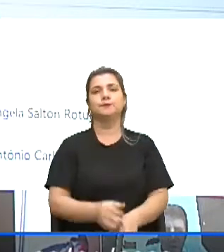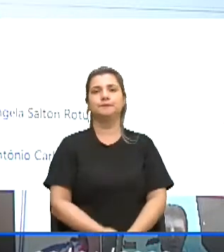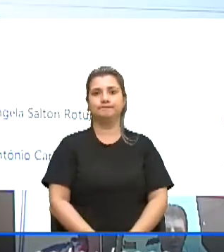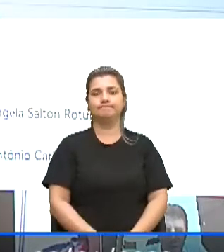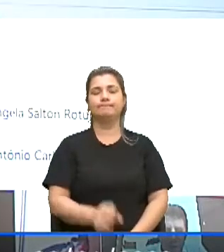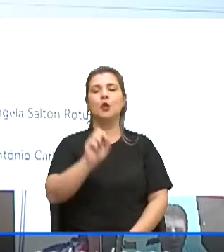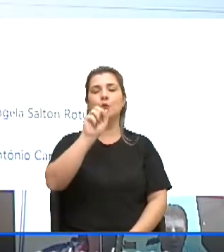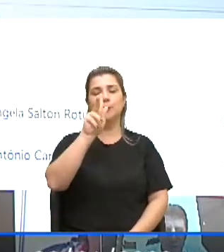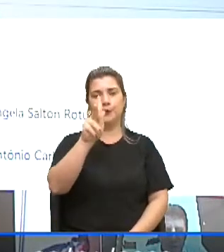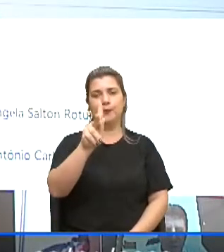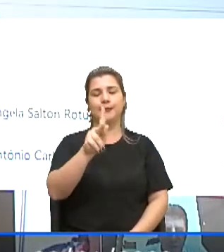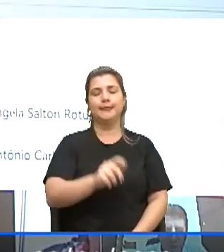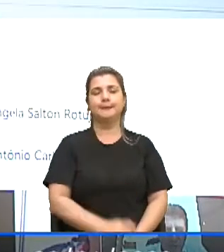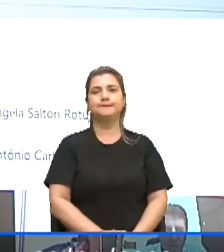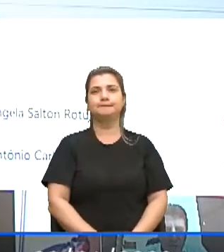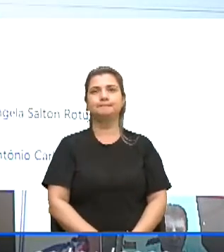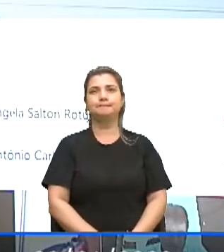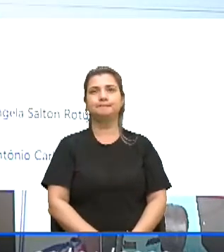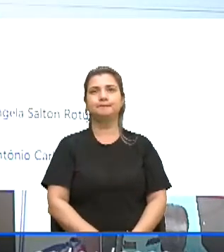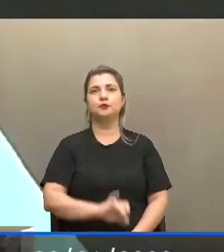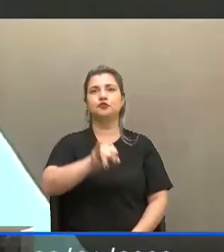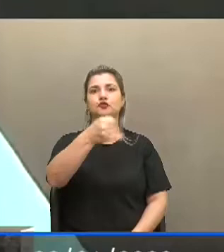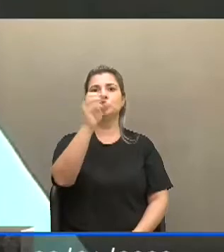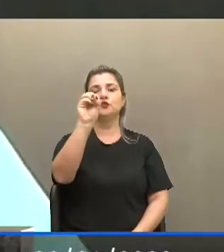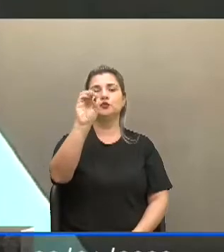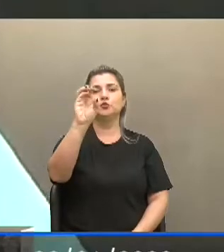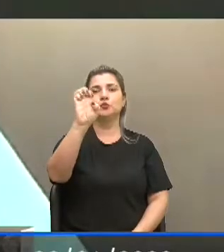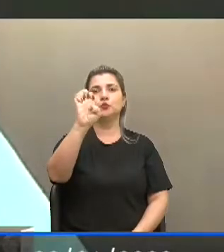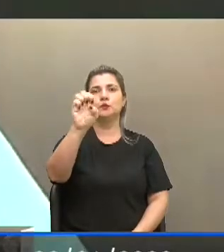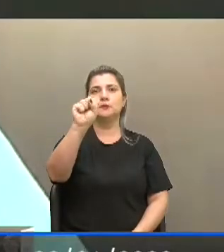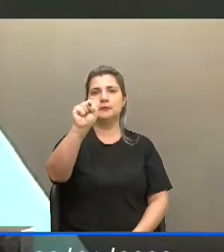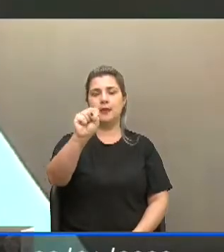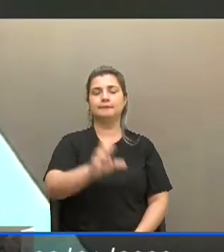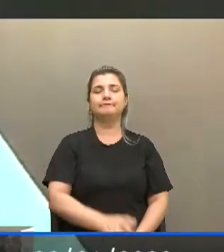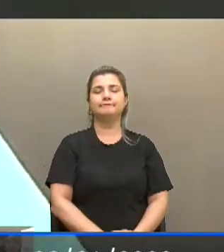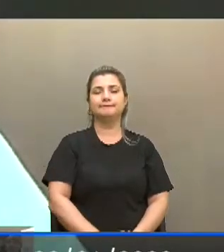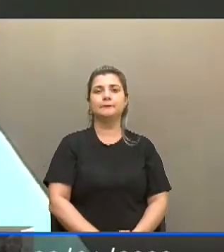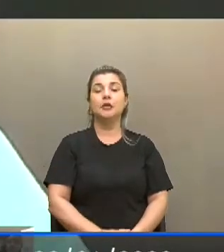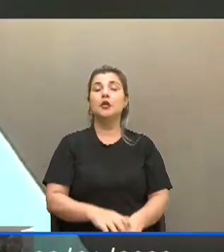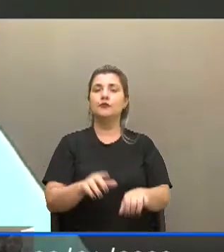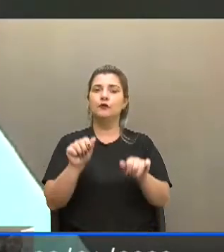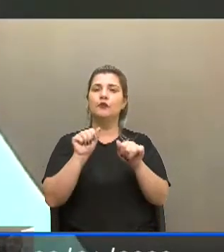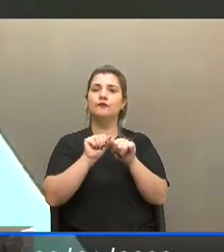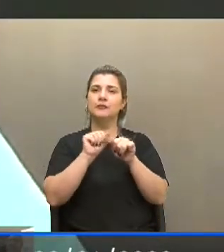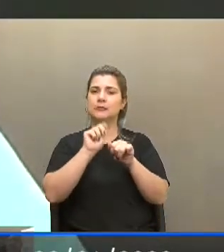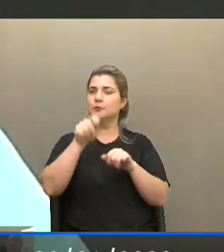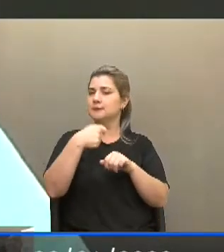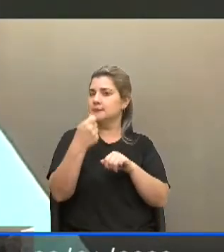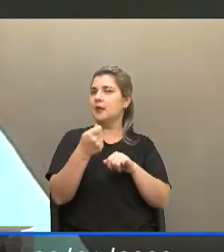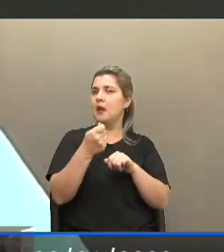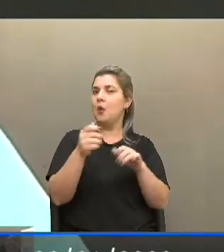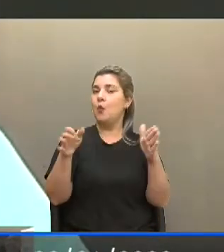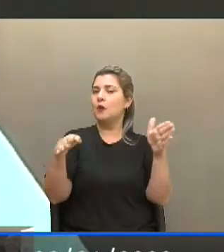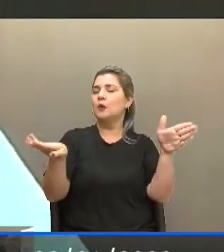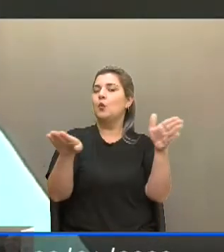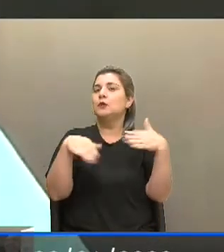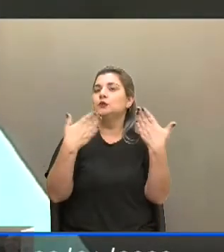Ok, obrigado, Zé Eduardo. Eu vou fazer o sinal quando chegar nos 4 minutos, depois nos 5, então, para controlar o